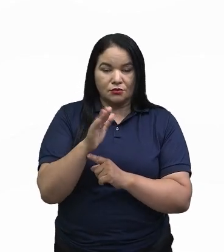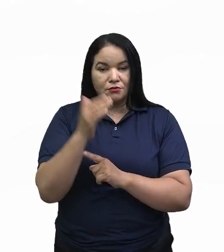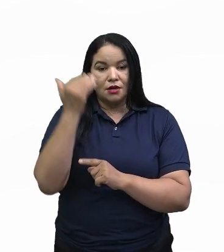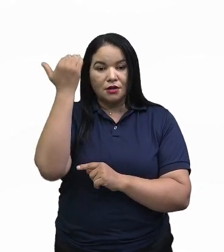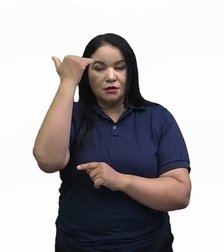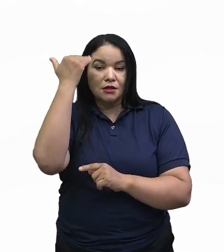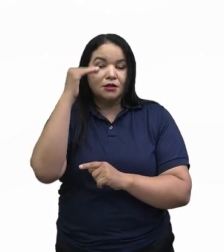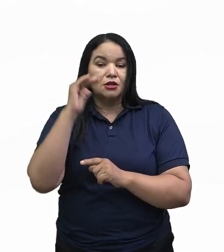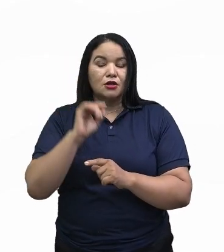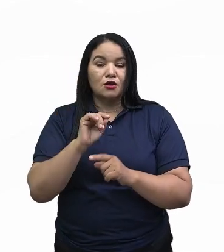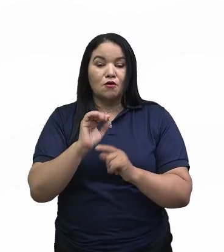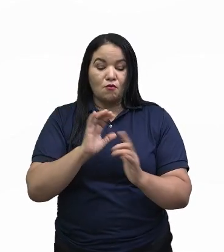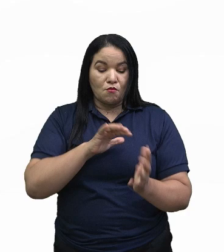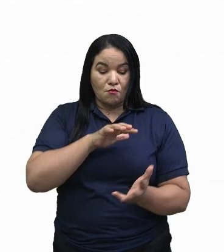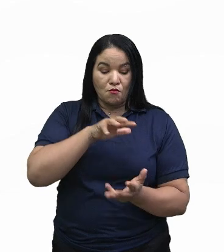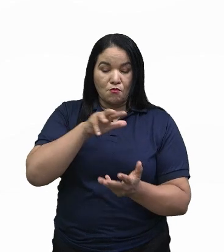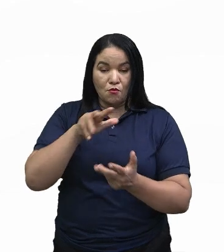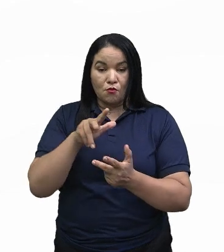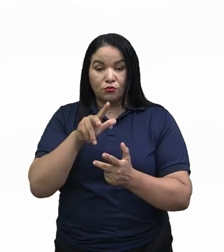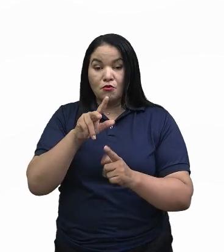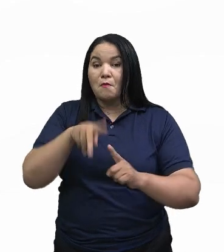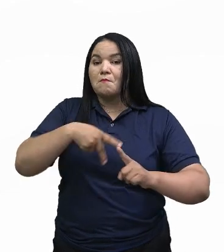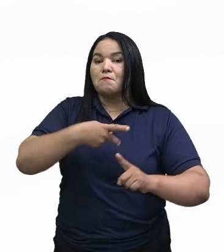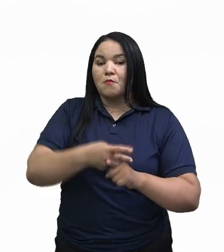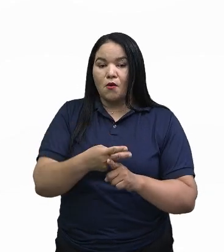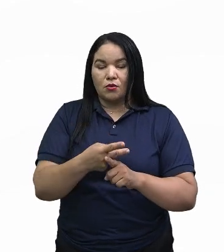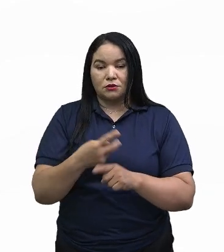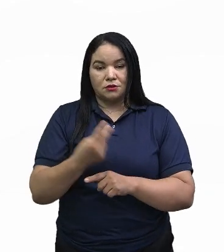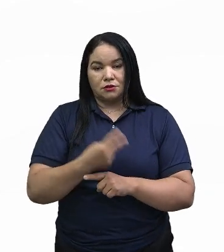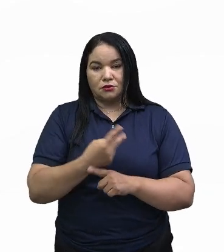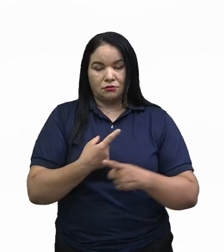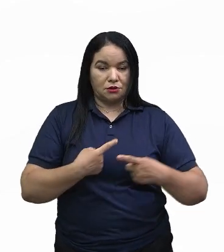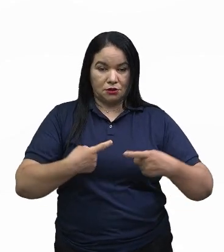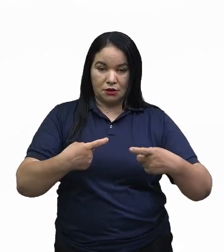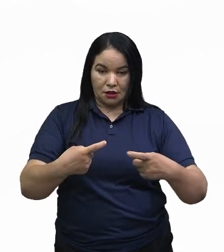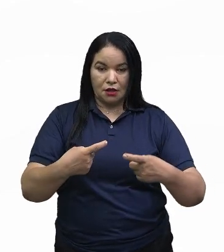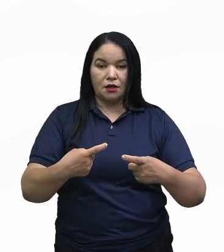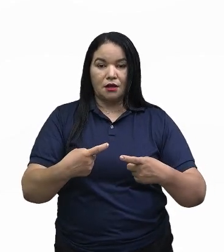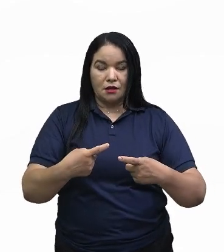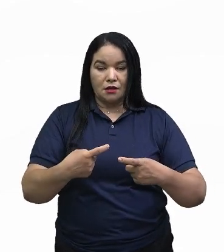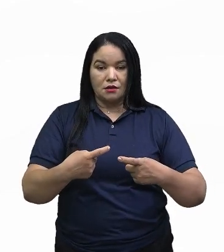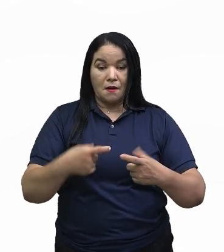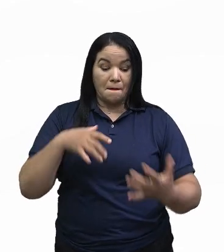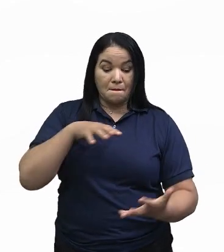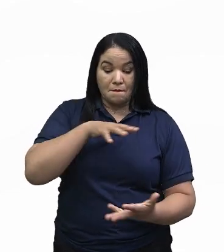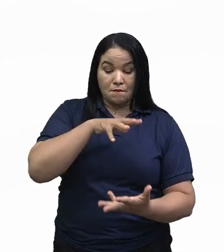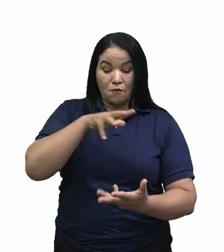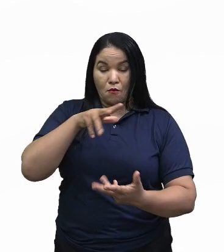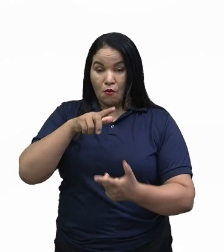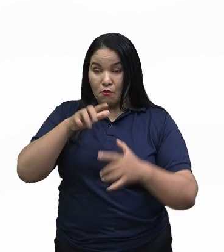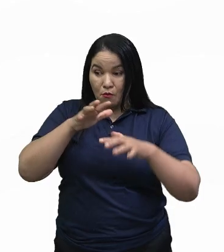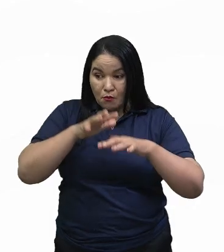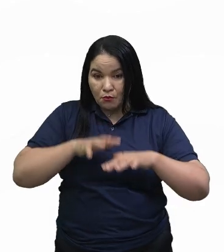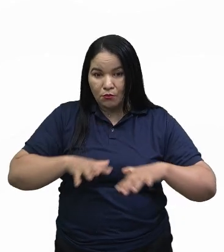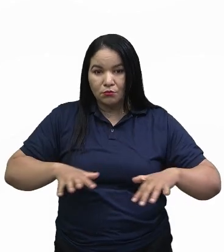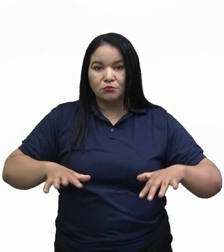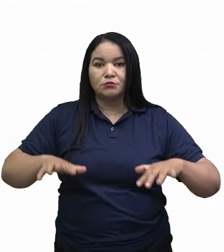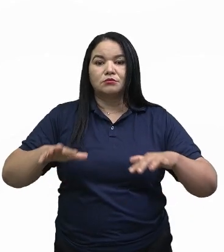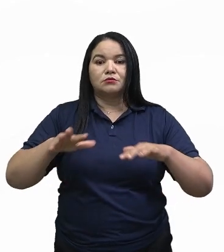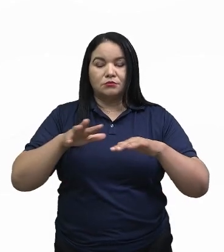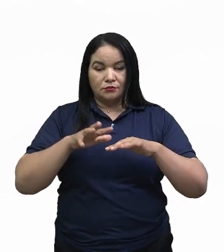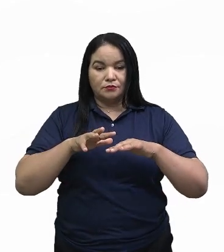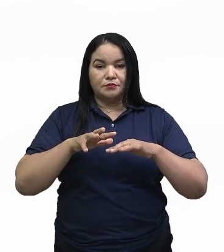mundo pós-Segunda Guerra Mundial. Esse mundo, né, que é um mundo global, que é um